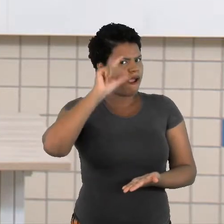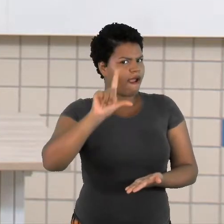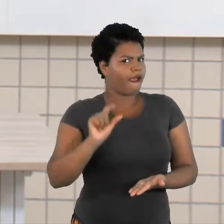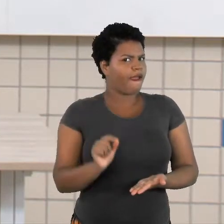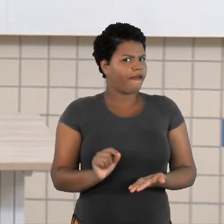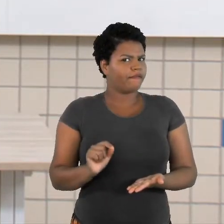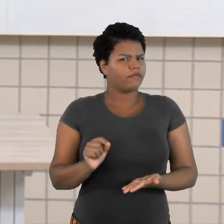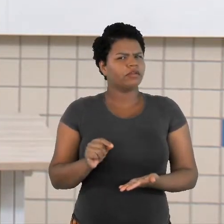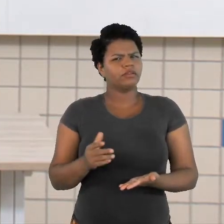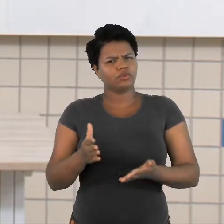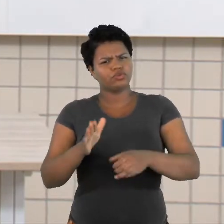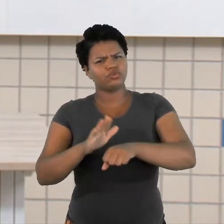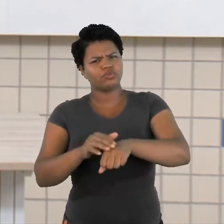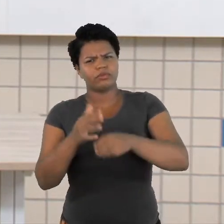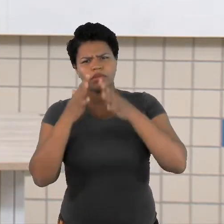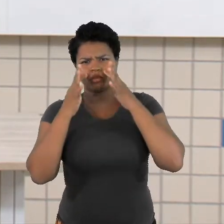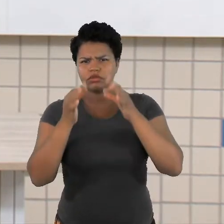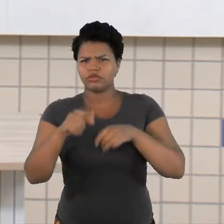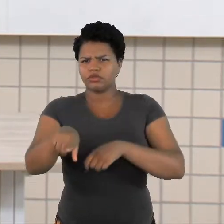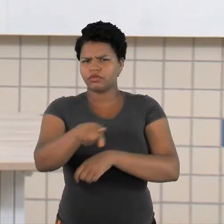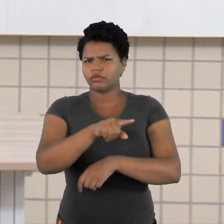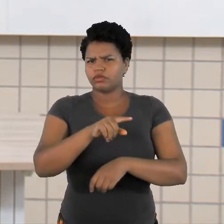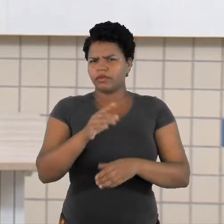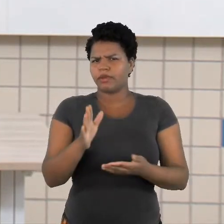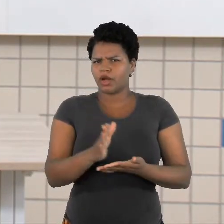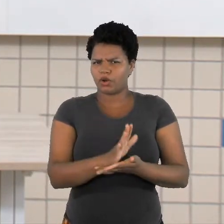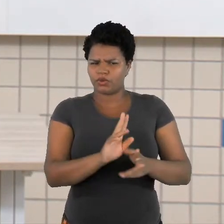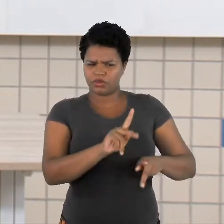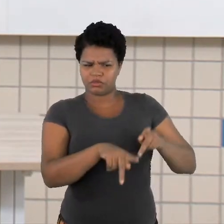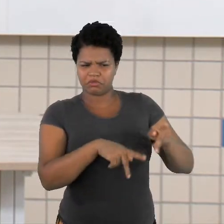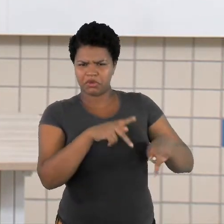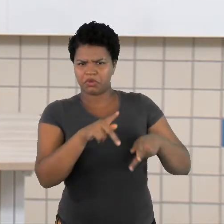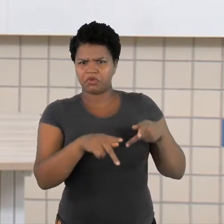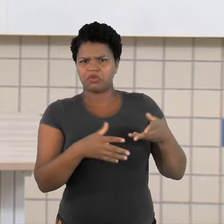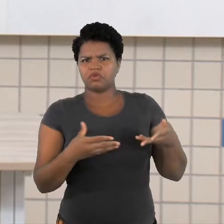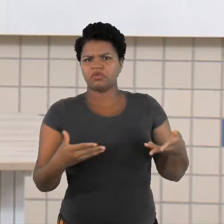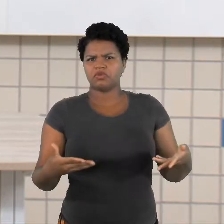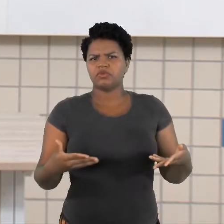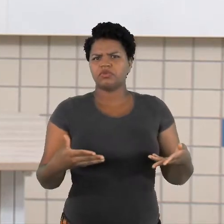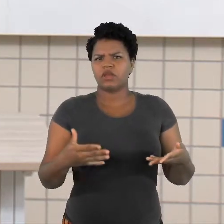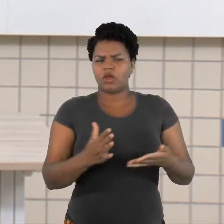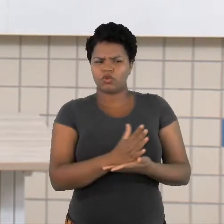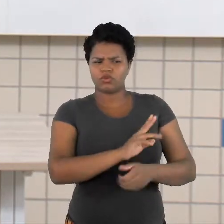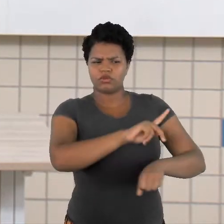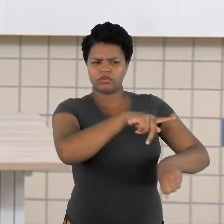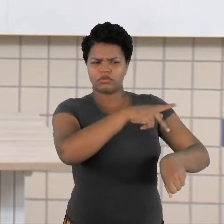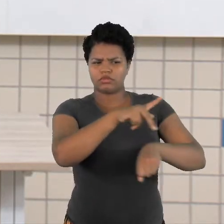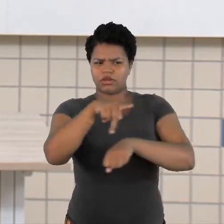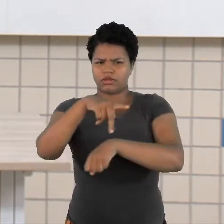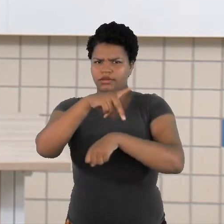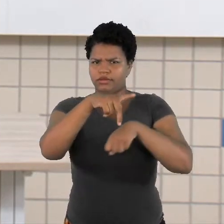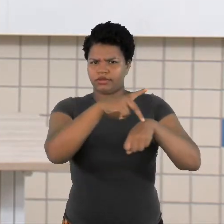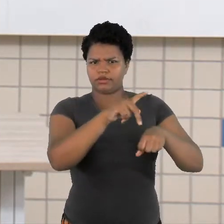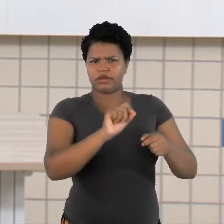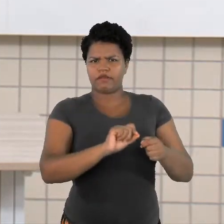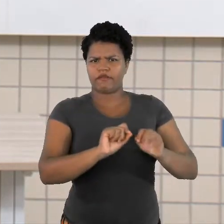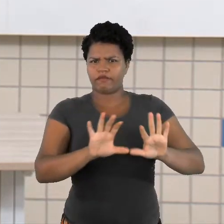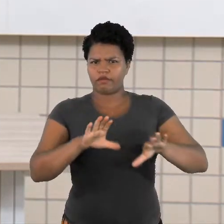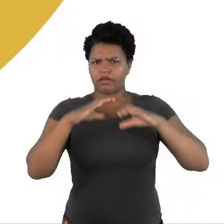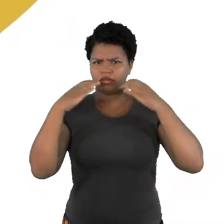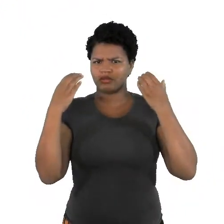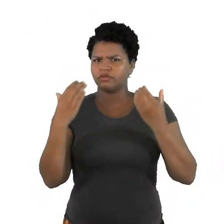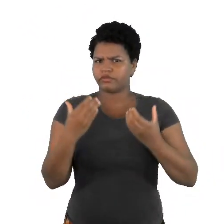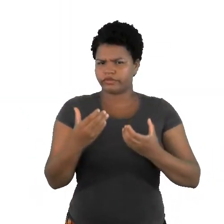atenção de vocês para alguns desses povos, para algumas desses países que realizaram essa